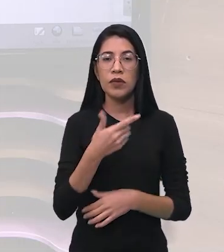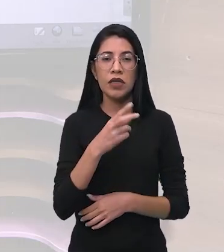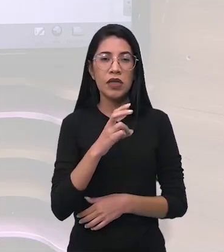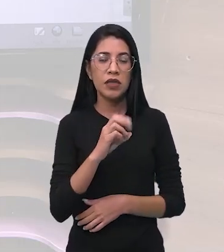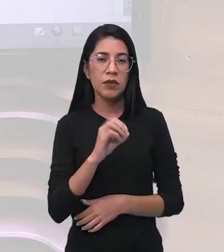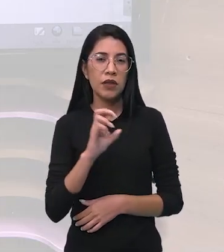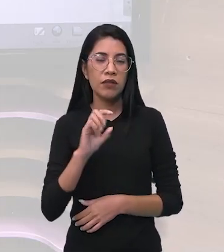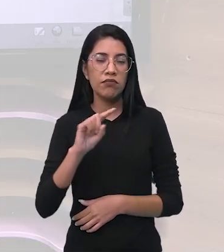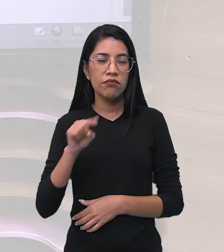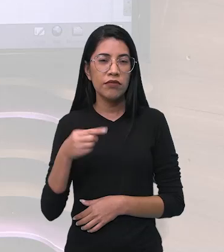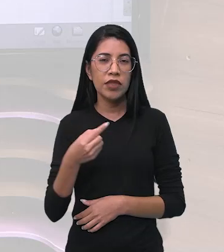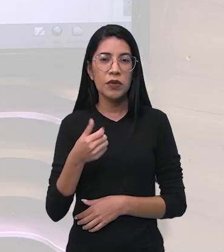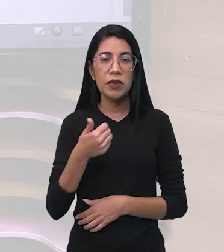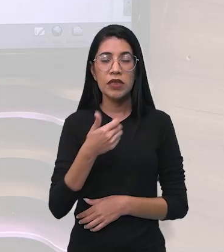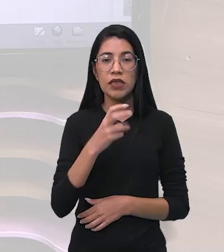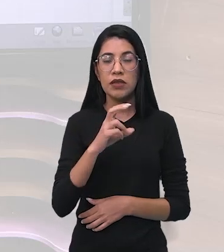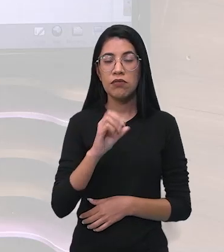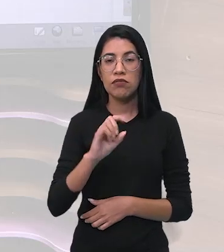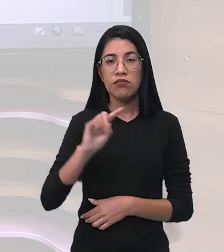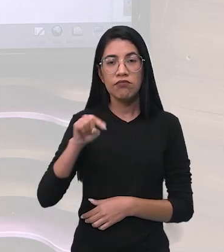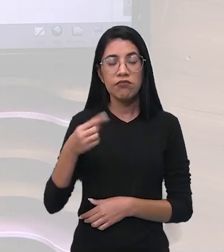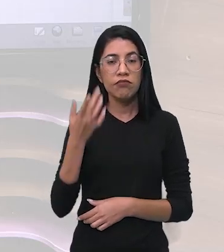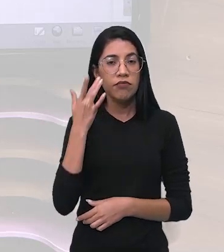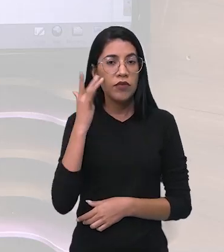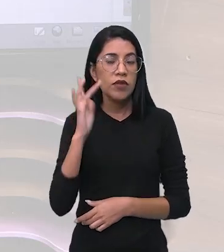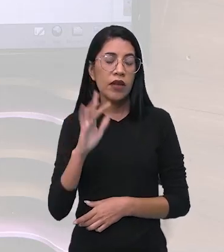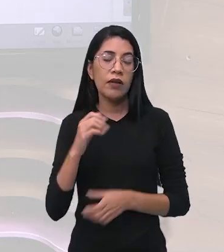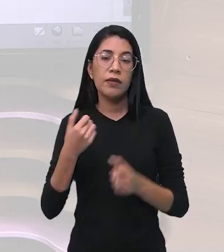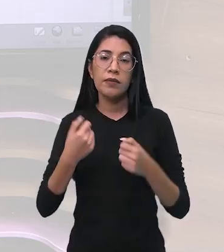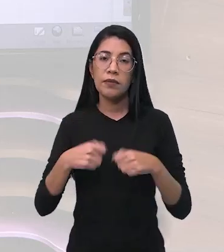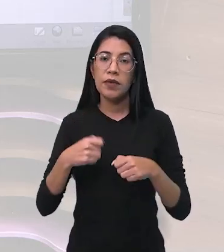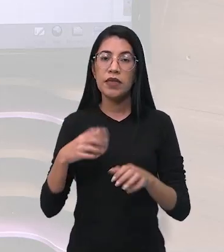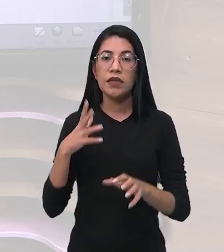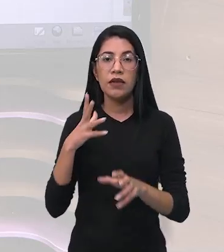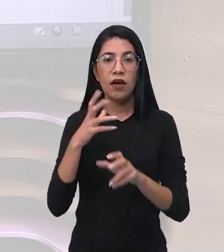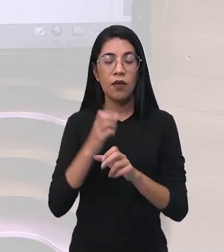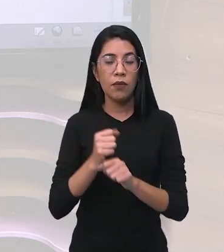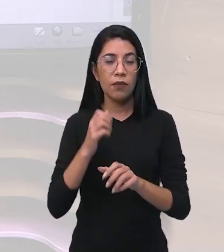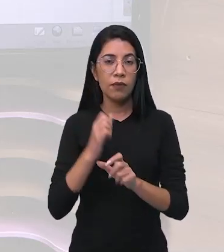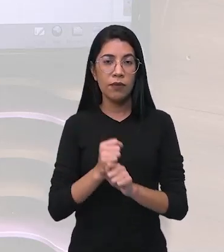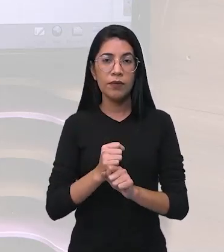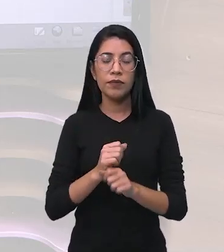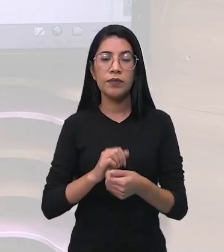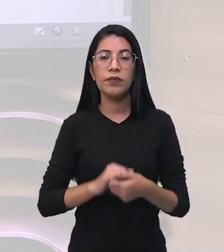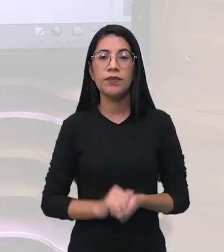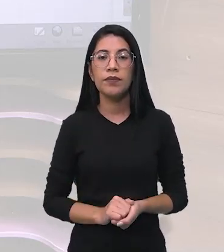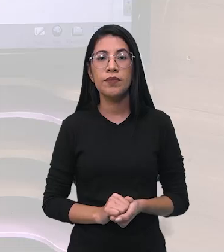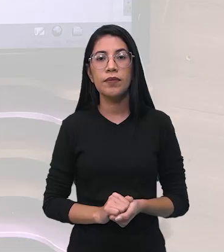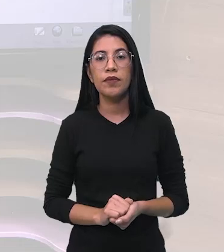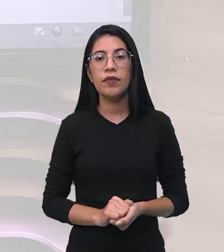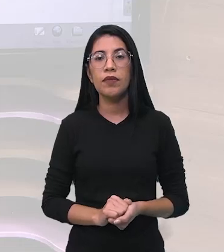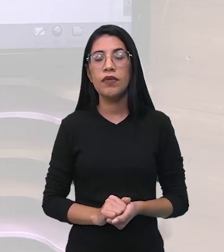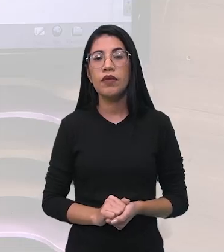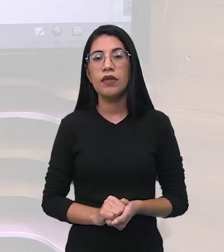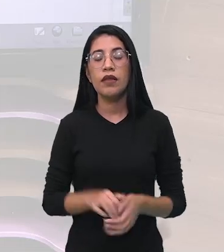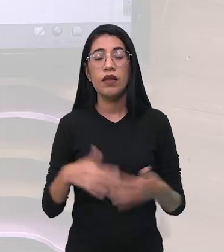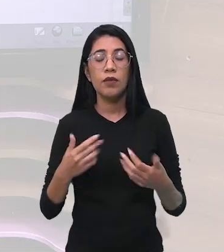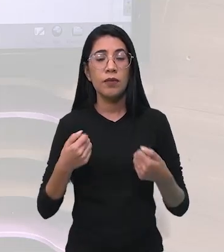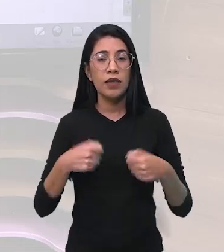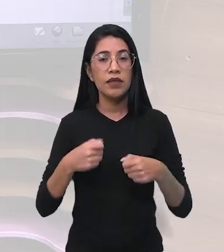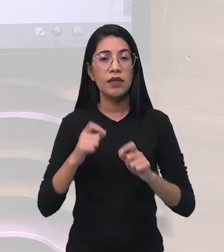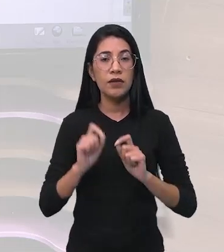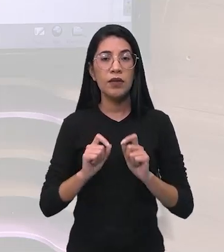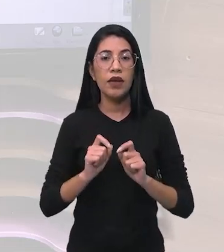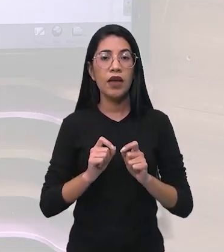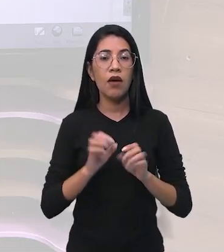mil, 150 mil? Não sabemos, precisamos calcular. Para isso, a gente vai montar a